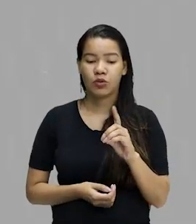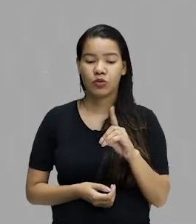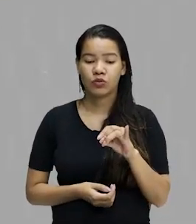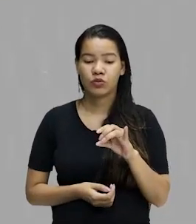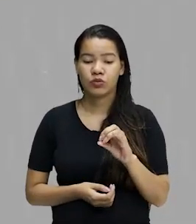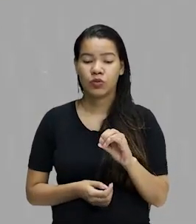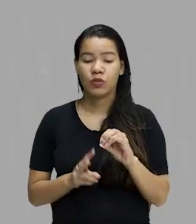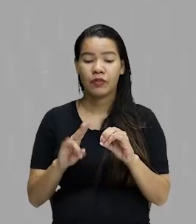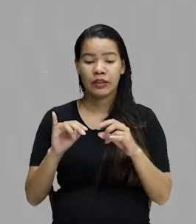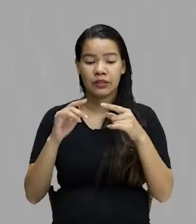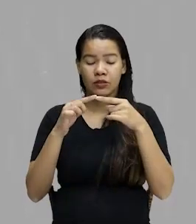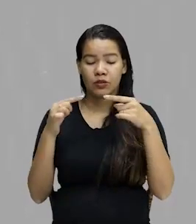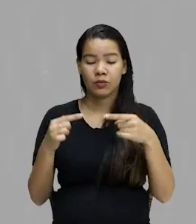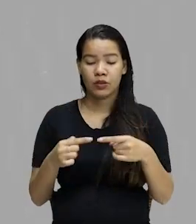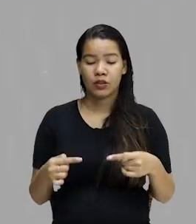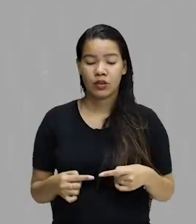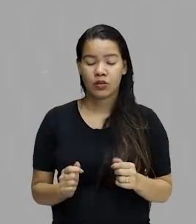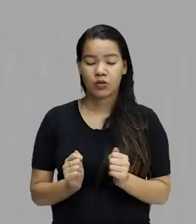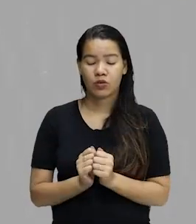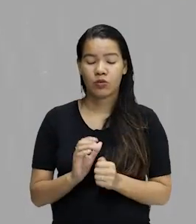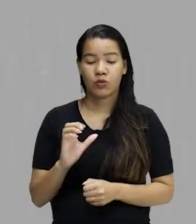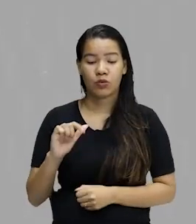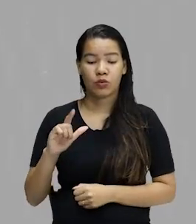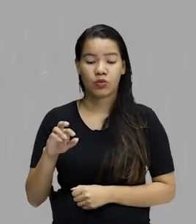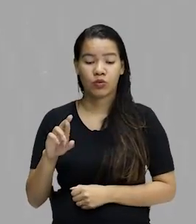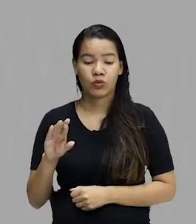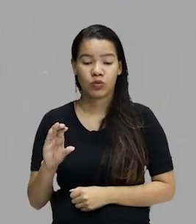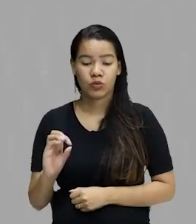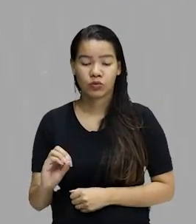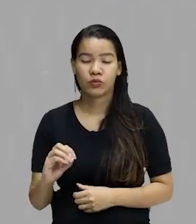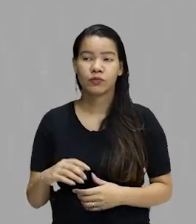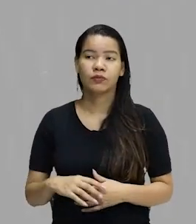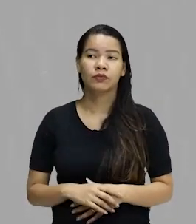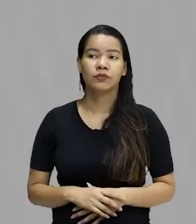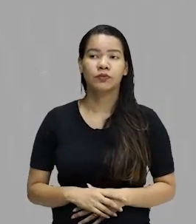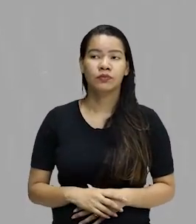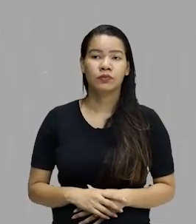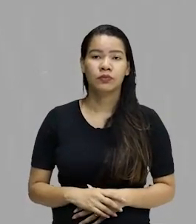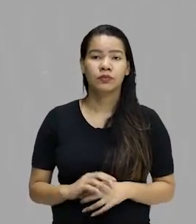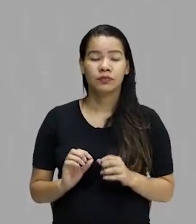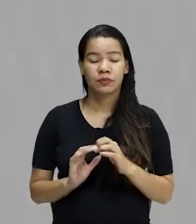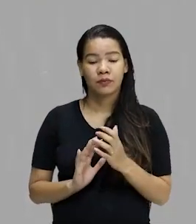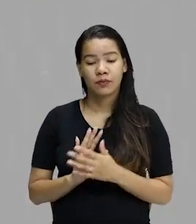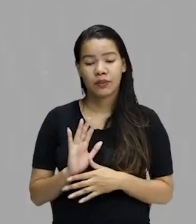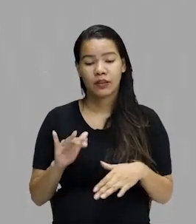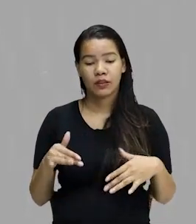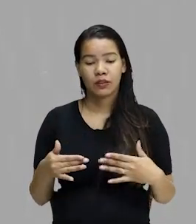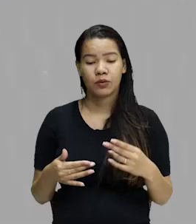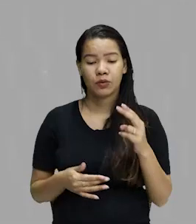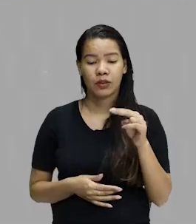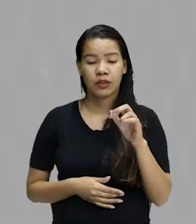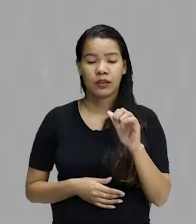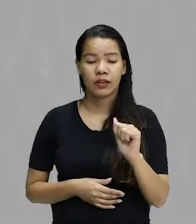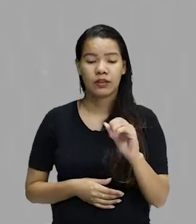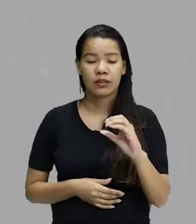o cloro, que é o negativo dessa segunda substância, gerando o